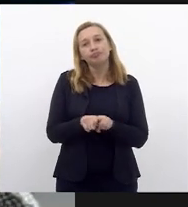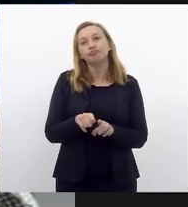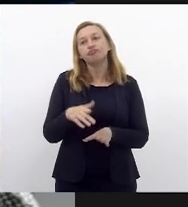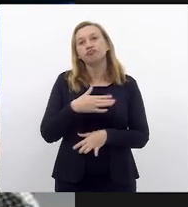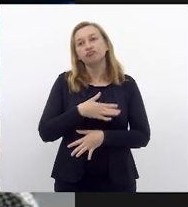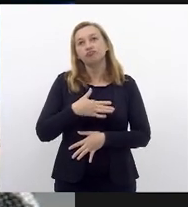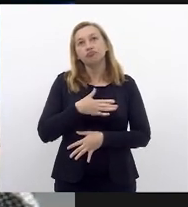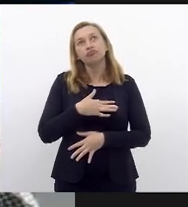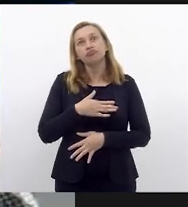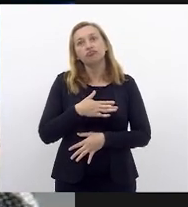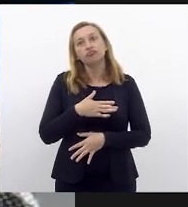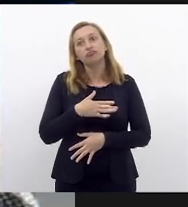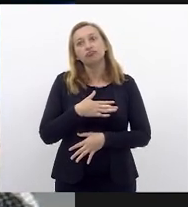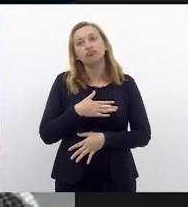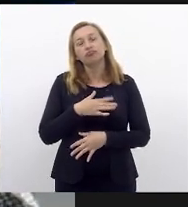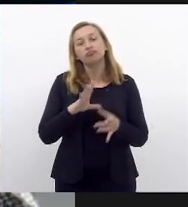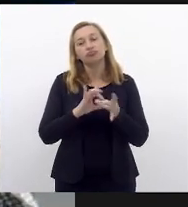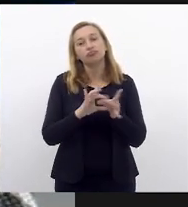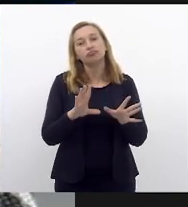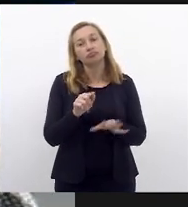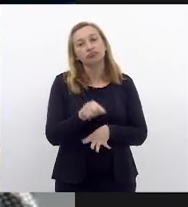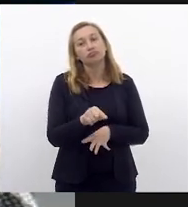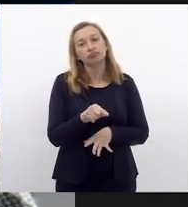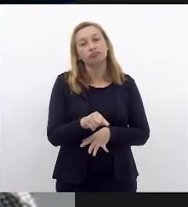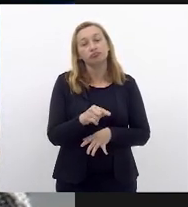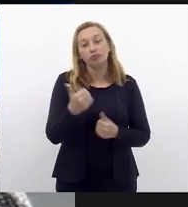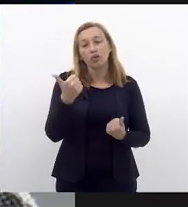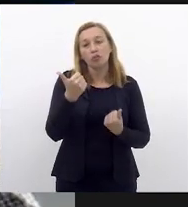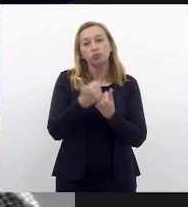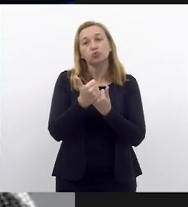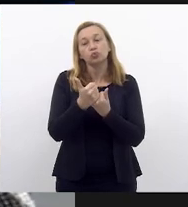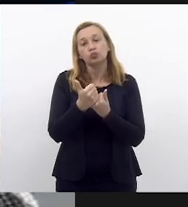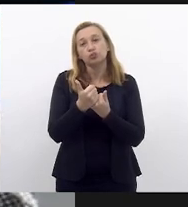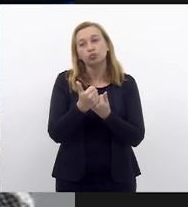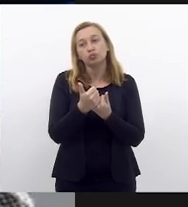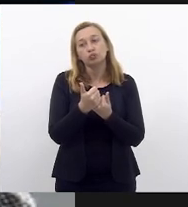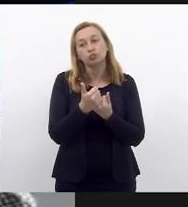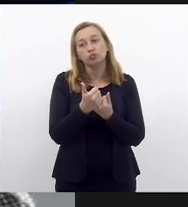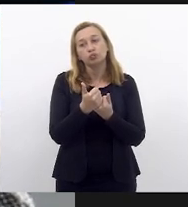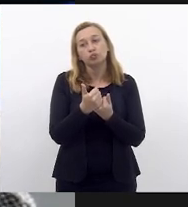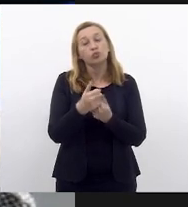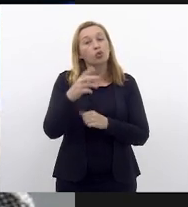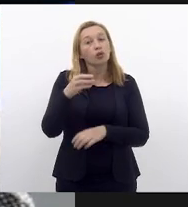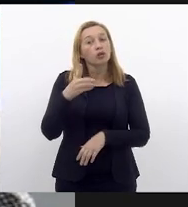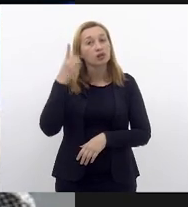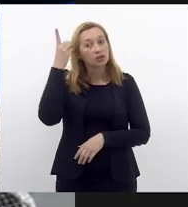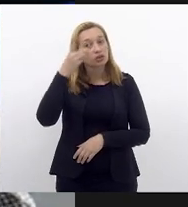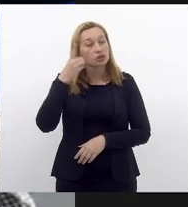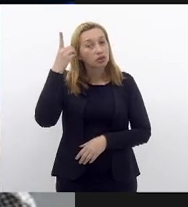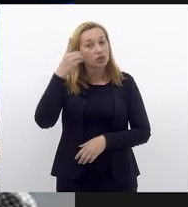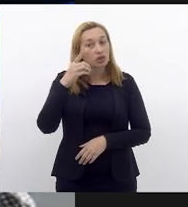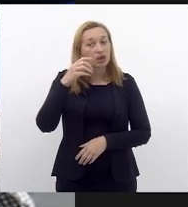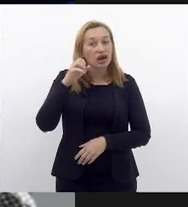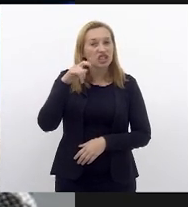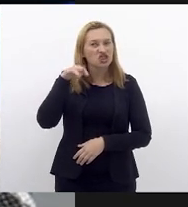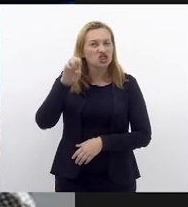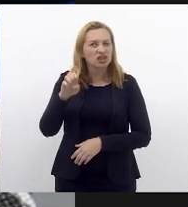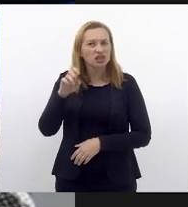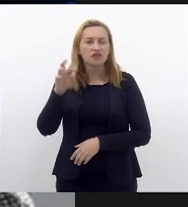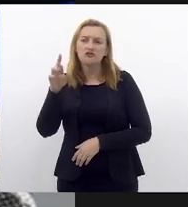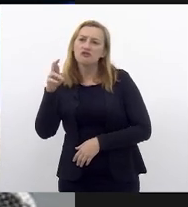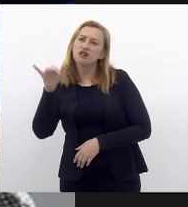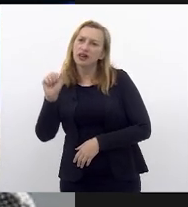de deixar aqui meu apoio, de alguma forma, ao deputado Alexandre Freitas,